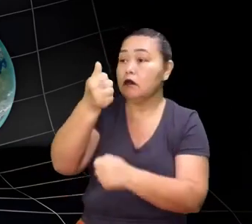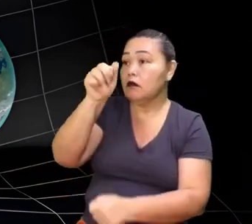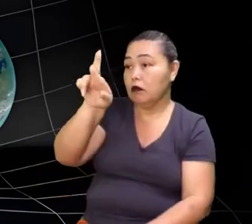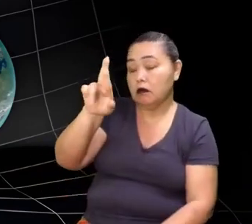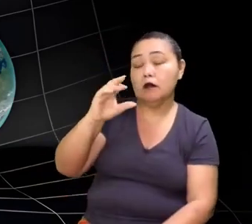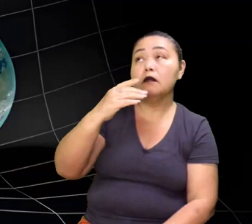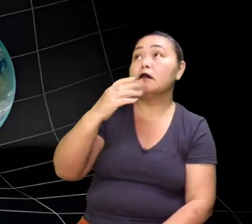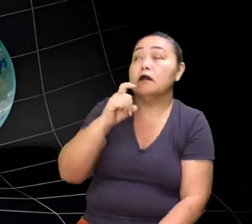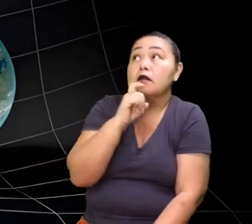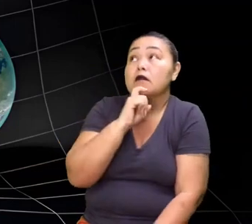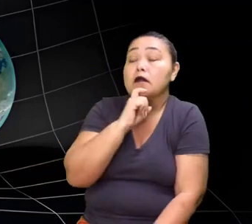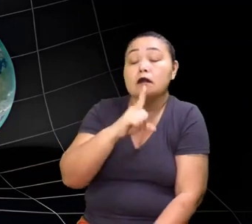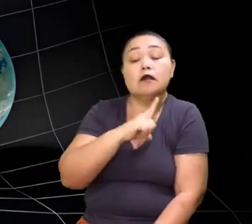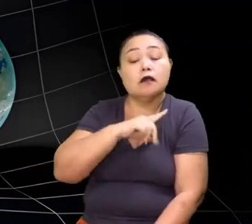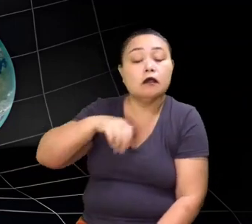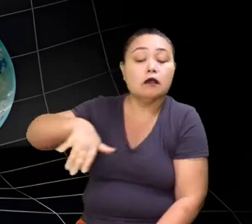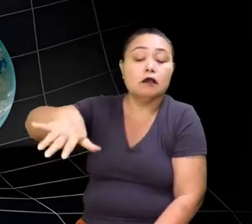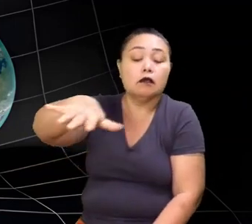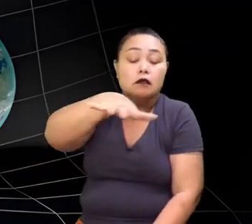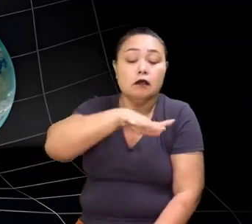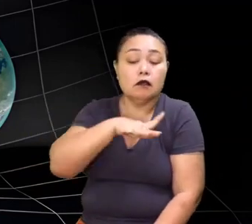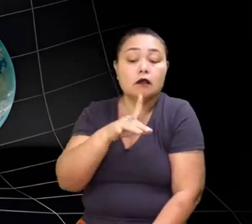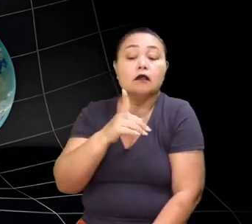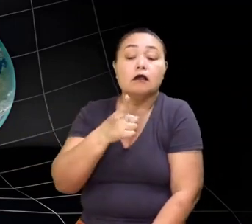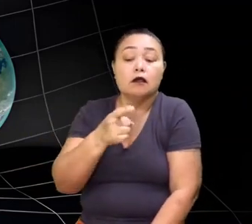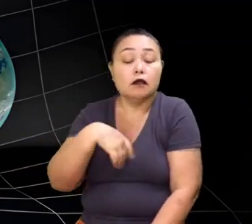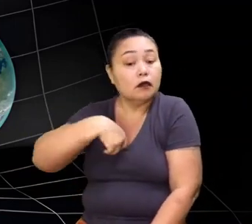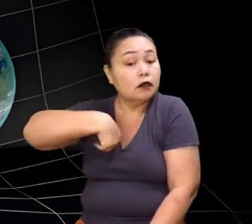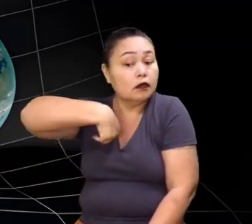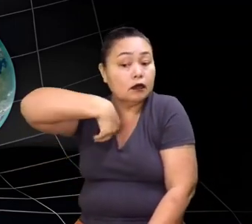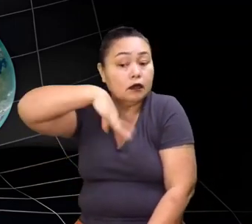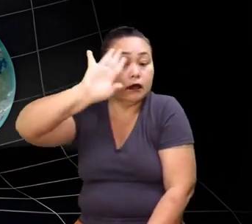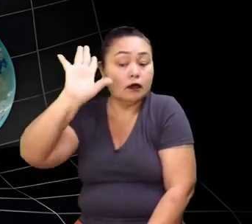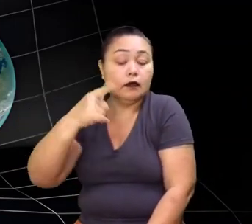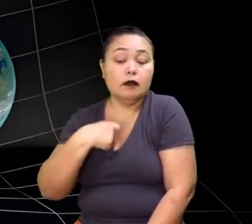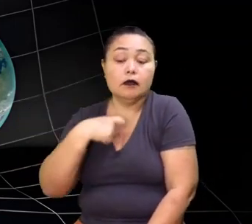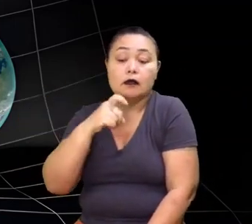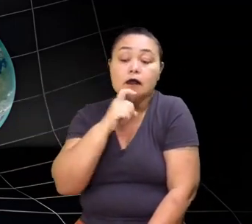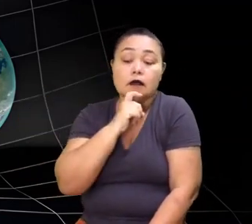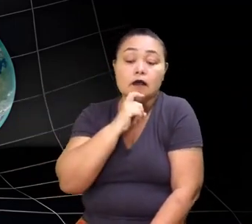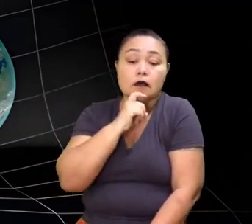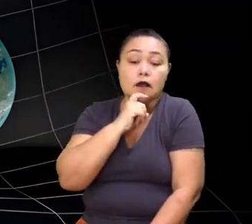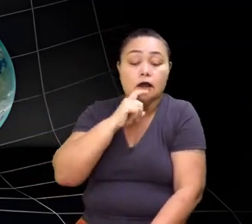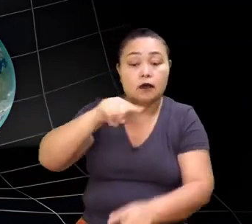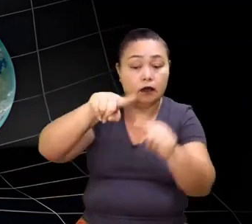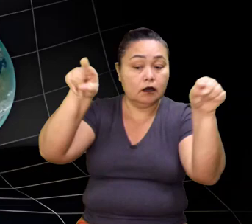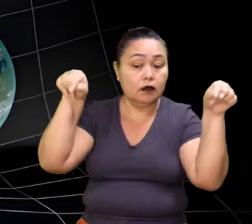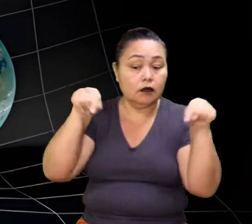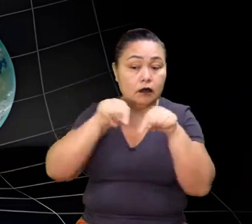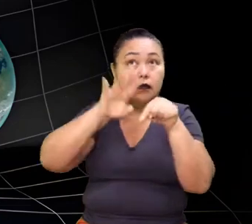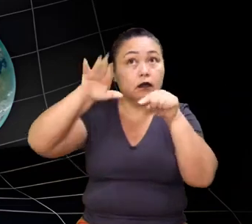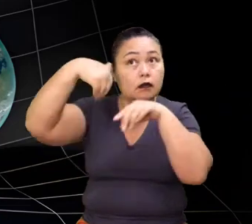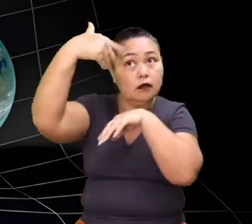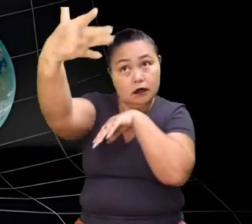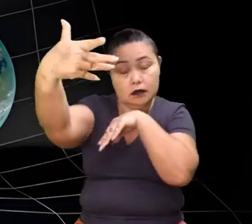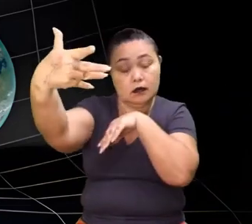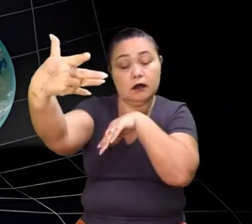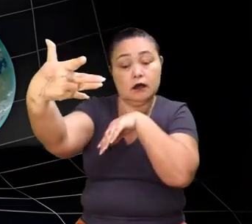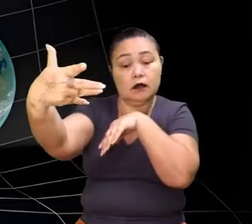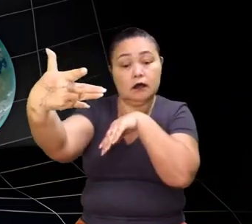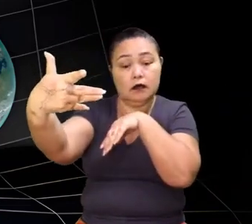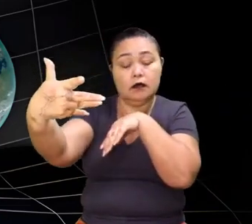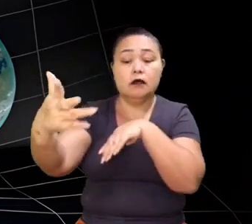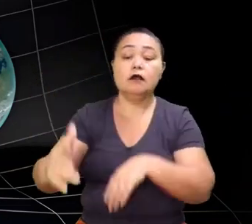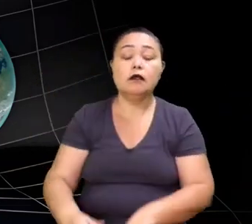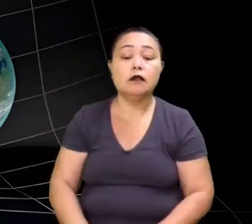consegue fazer isso o ambiente está frio mais frio que o de fora né a sua sala tá mais fria que a